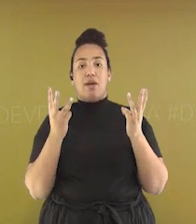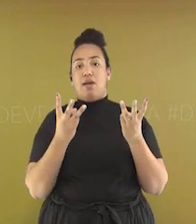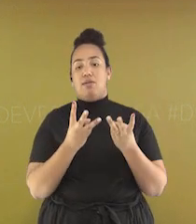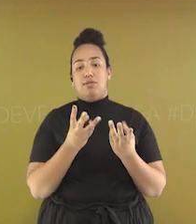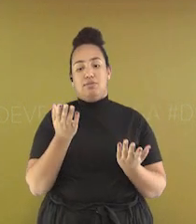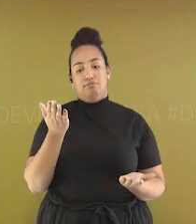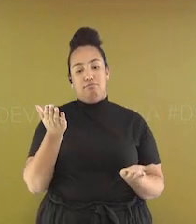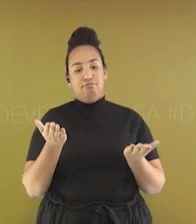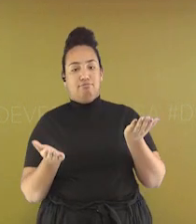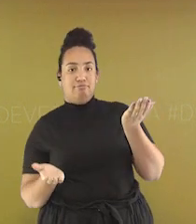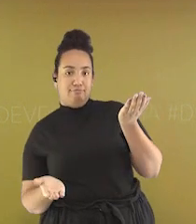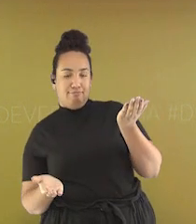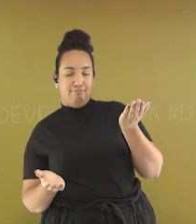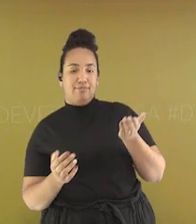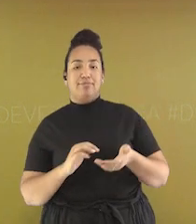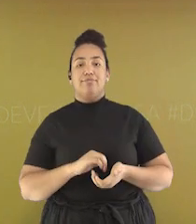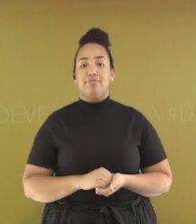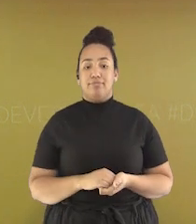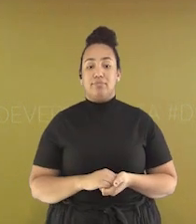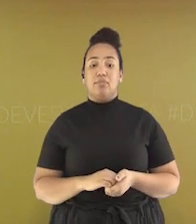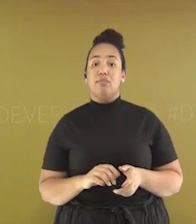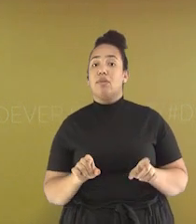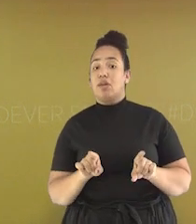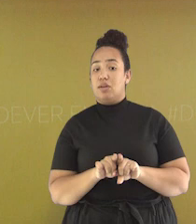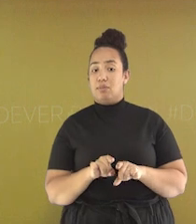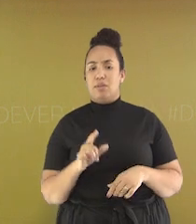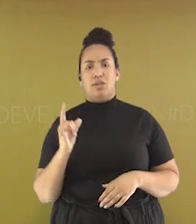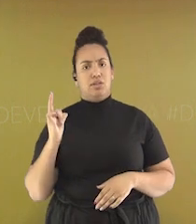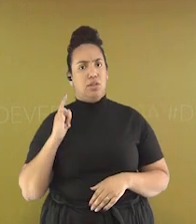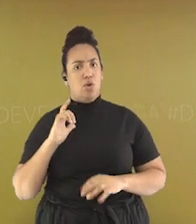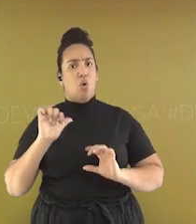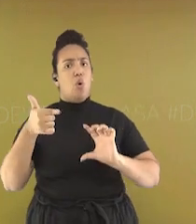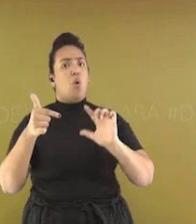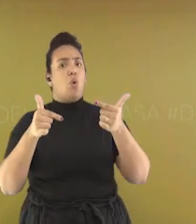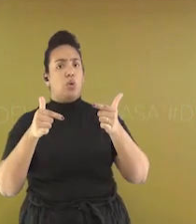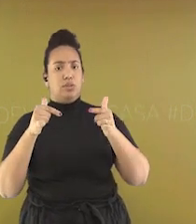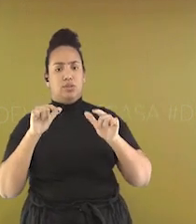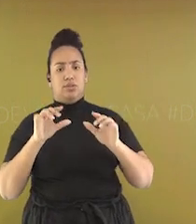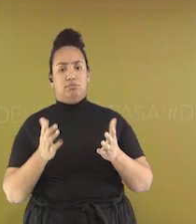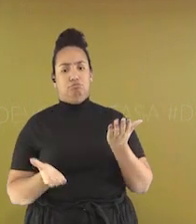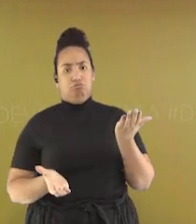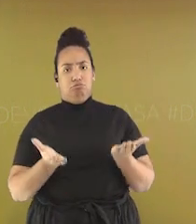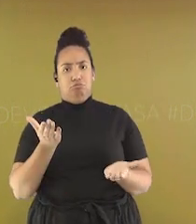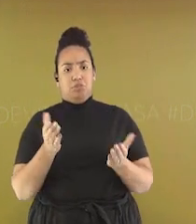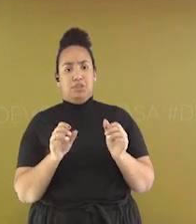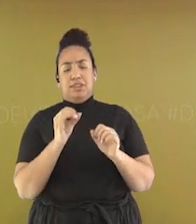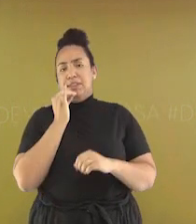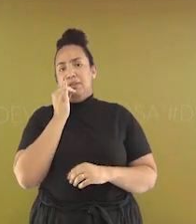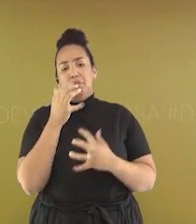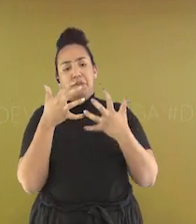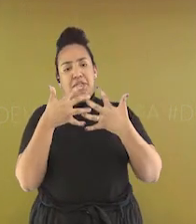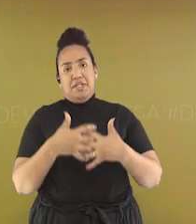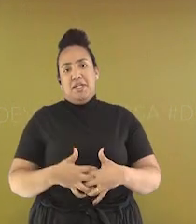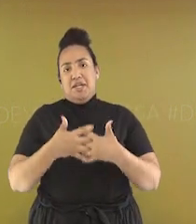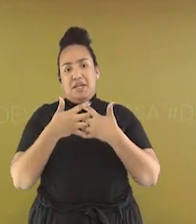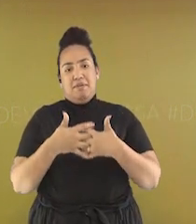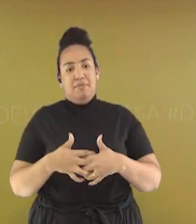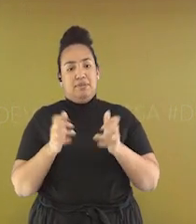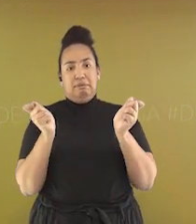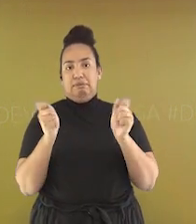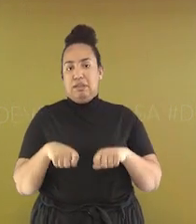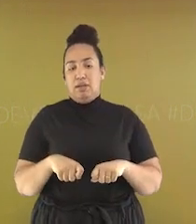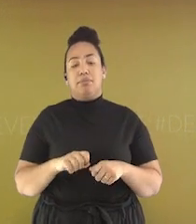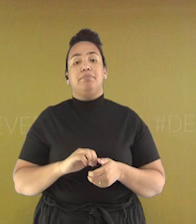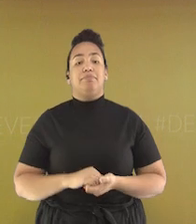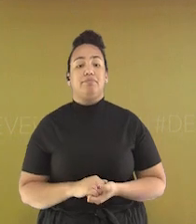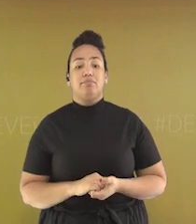né? É colocado o produto do outro lado. E existem as balanças bem maiores, que podem medir a massa até de um